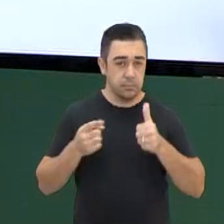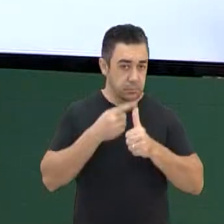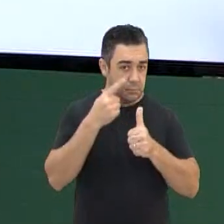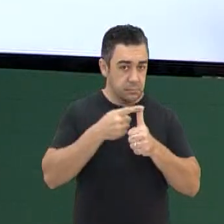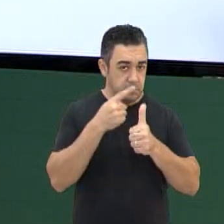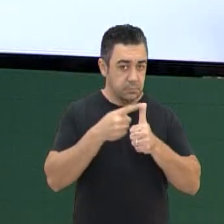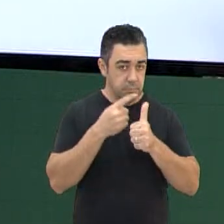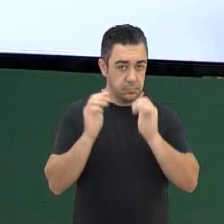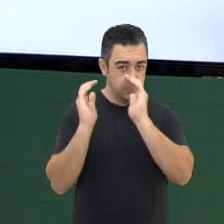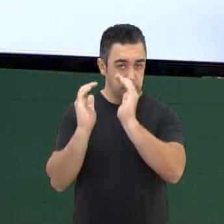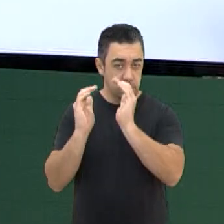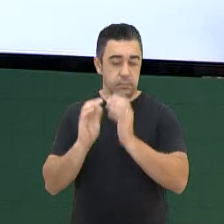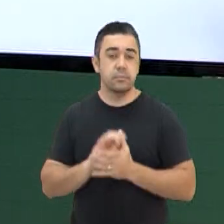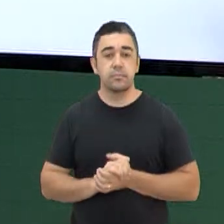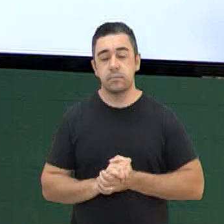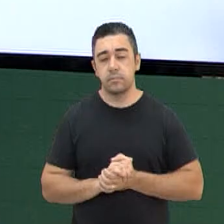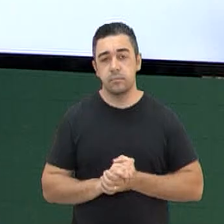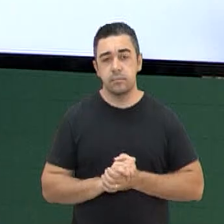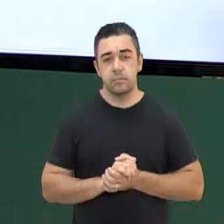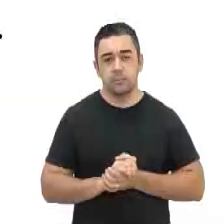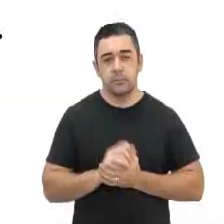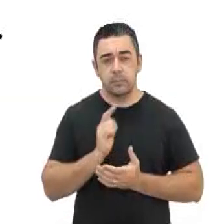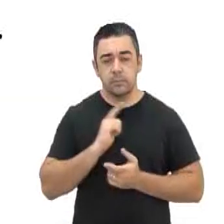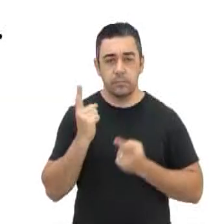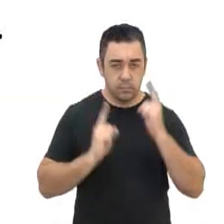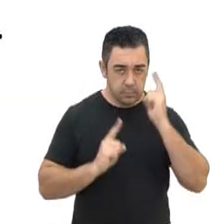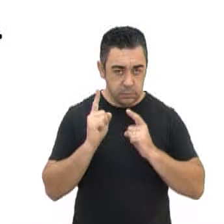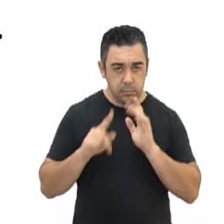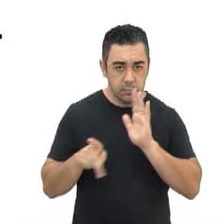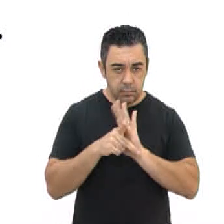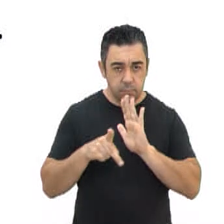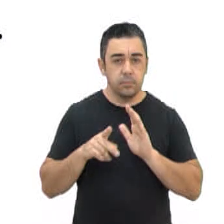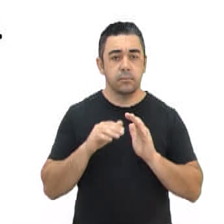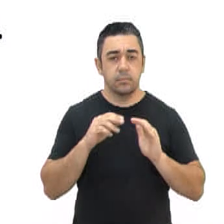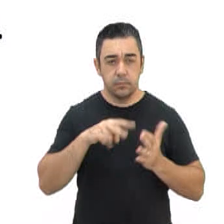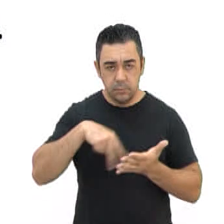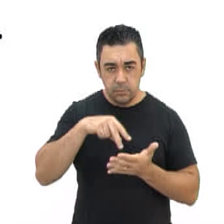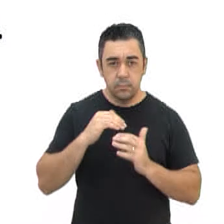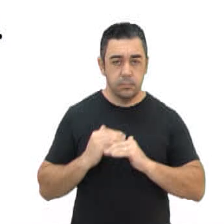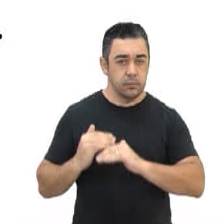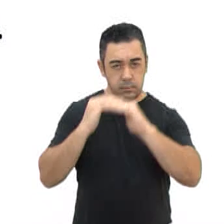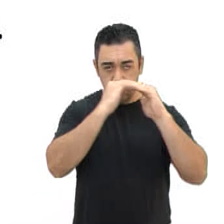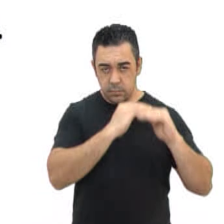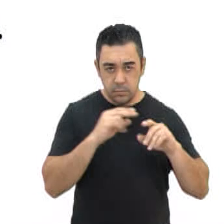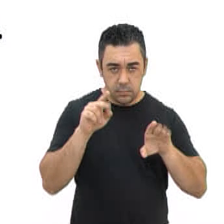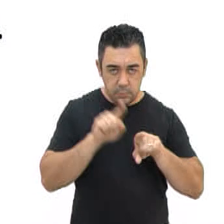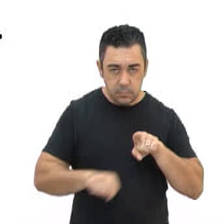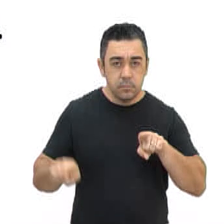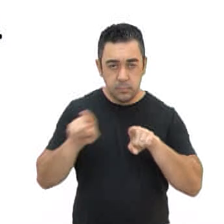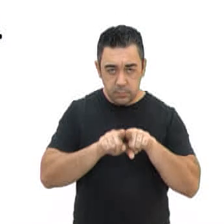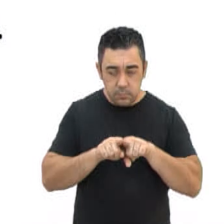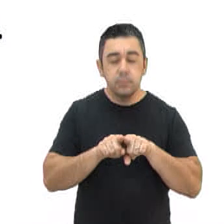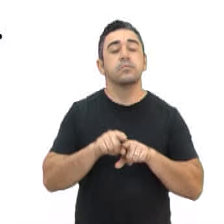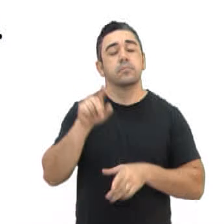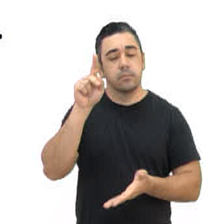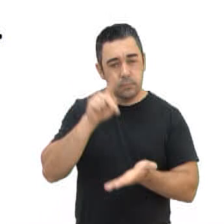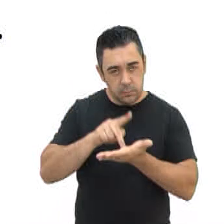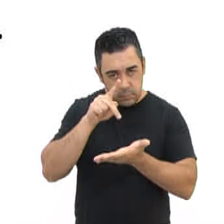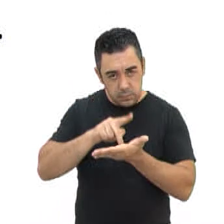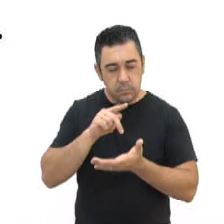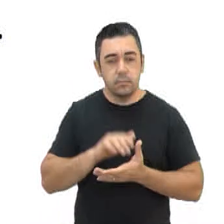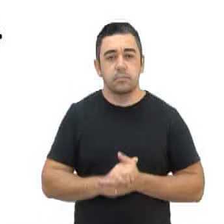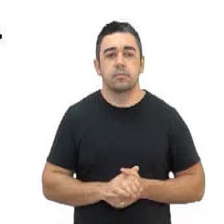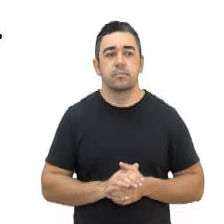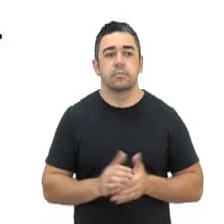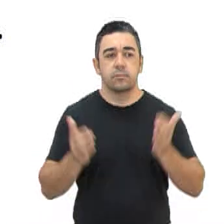Primeira alternativa. Os gestos nas danças são padronizados e repetidos. Verdadeiro. O ato